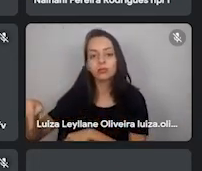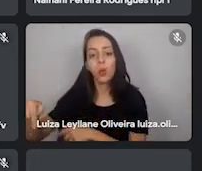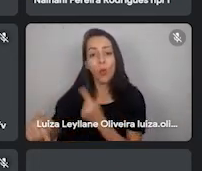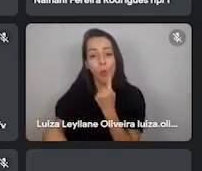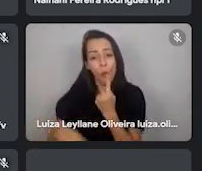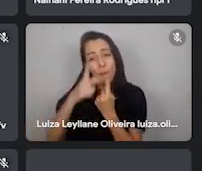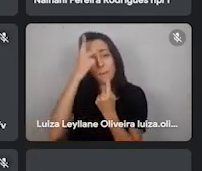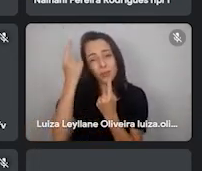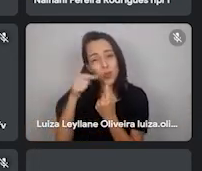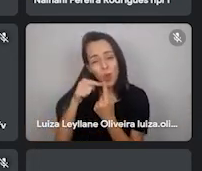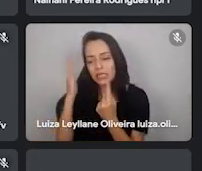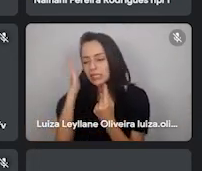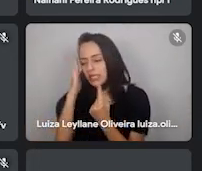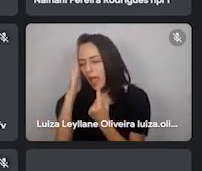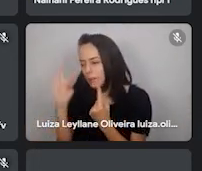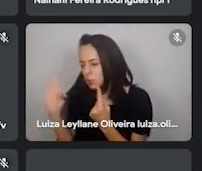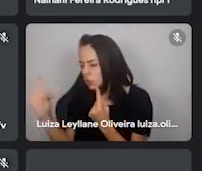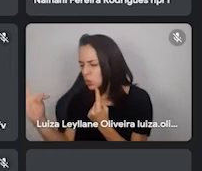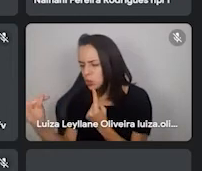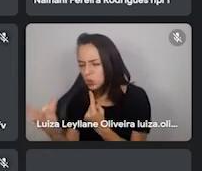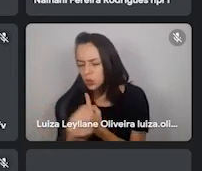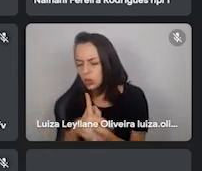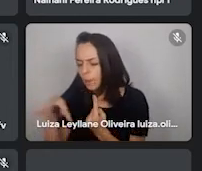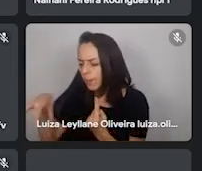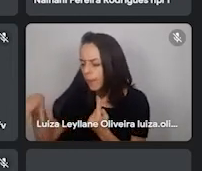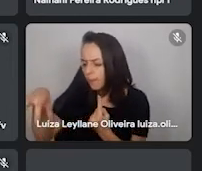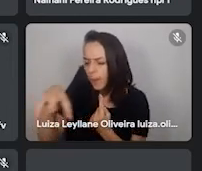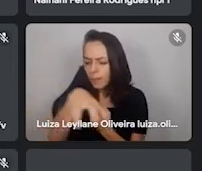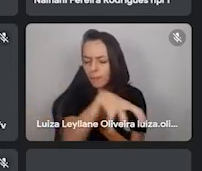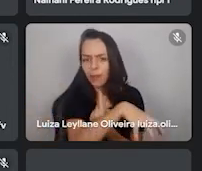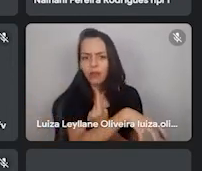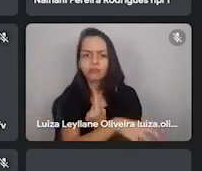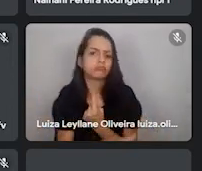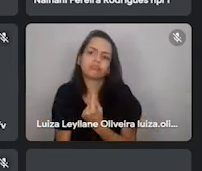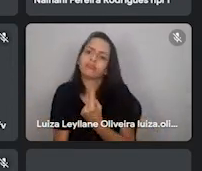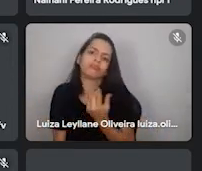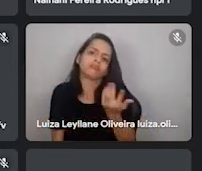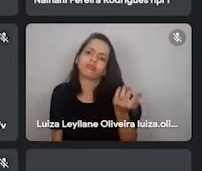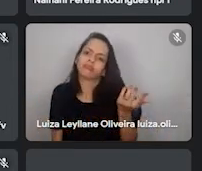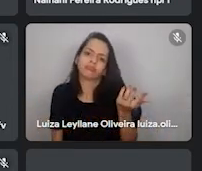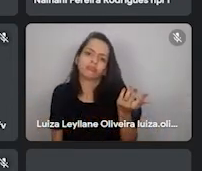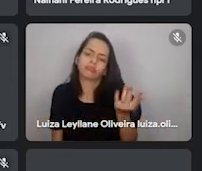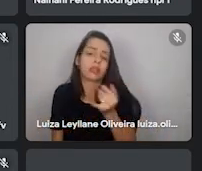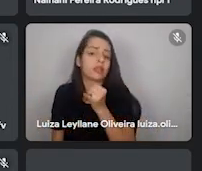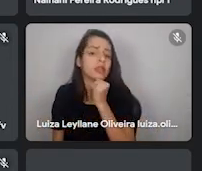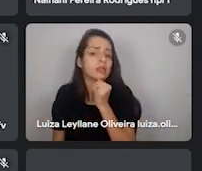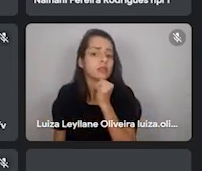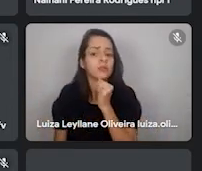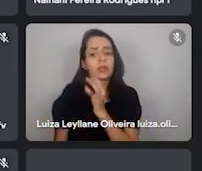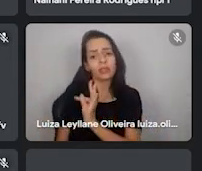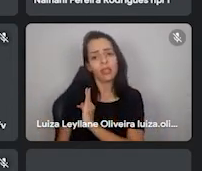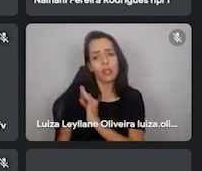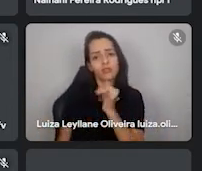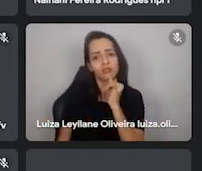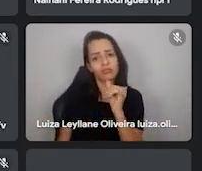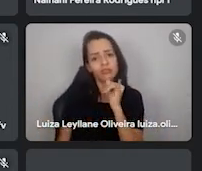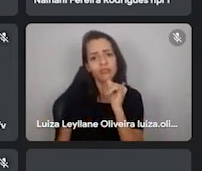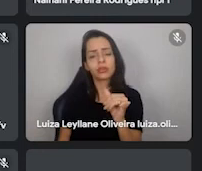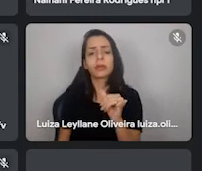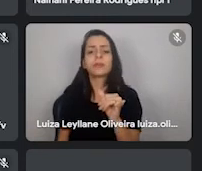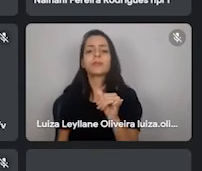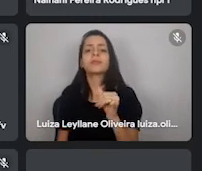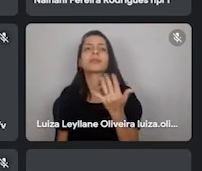não. Você pegar aí um profissional, por exemplo, da área de eletrotécnica, por exemplo, da área do sistema elétrico